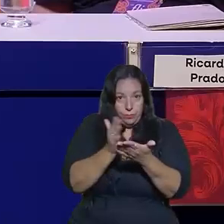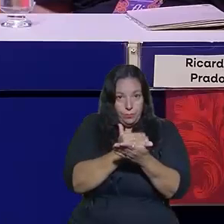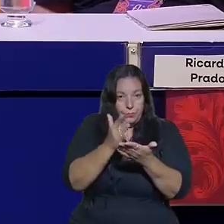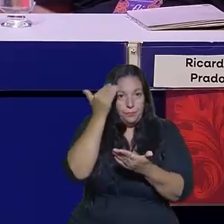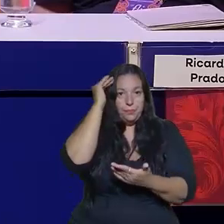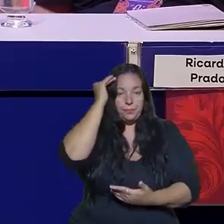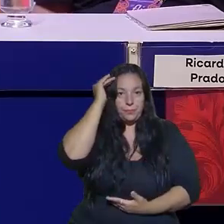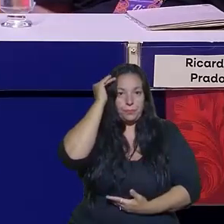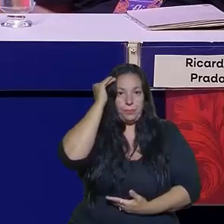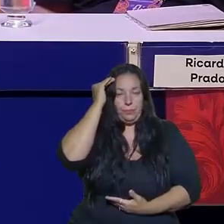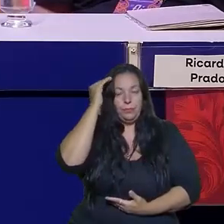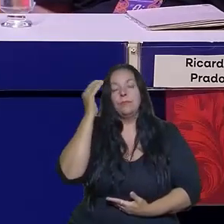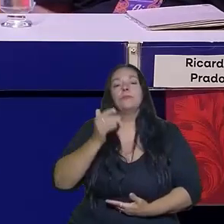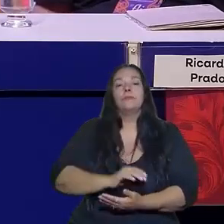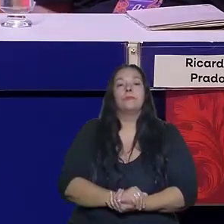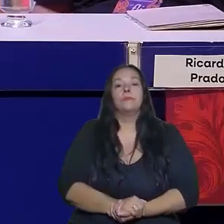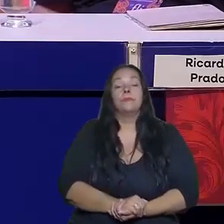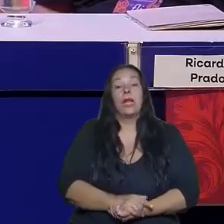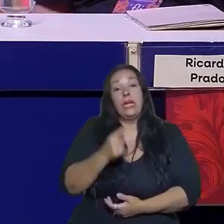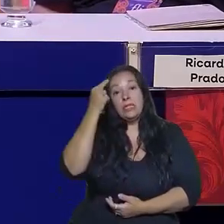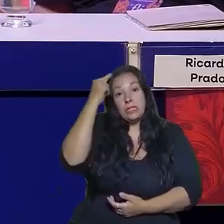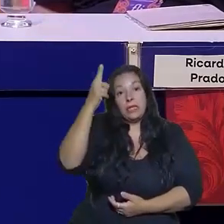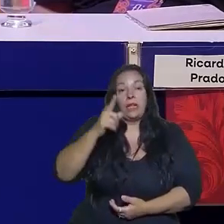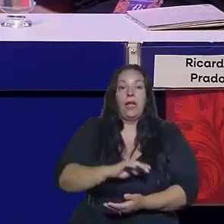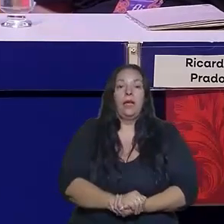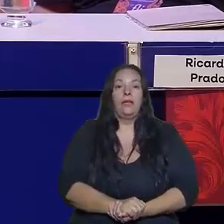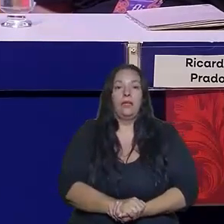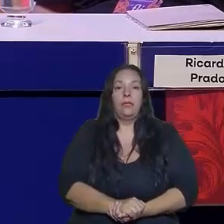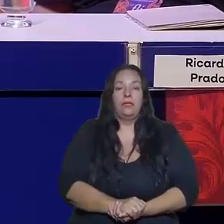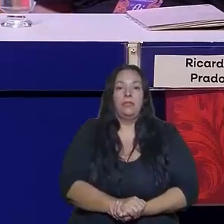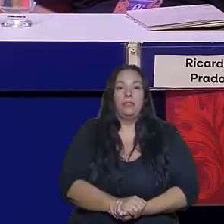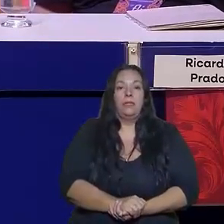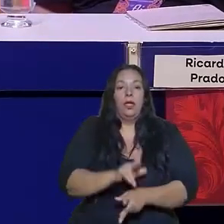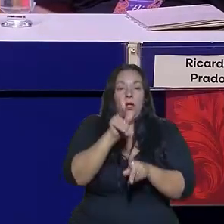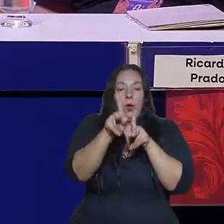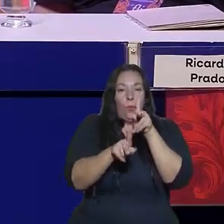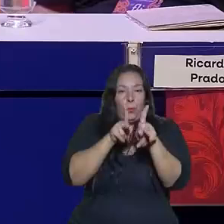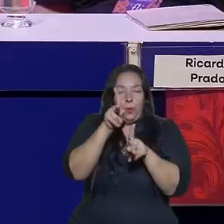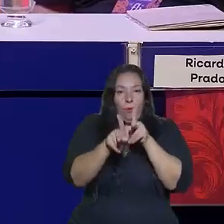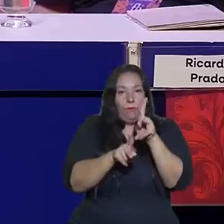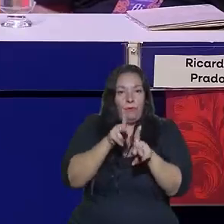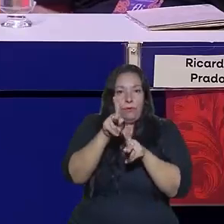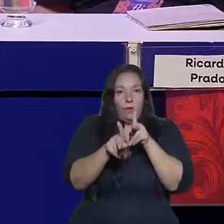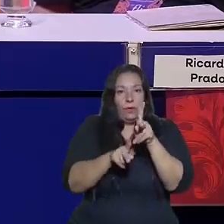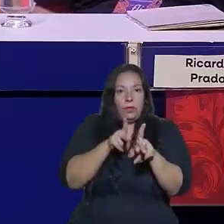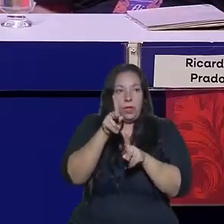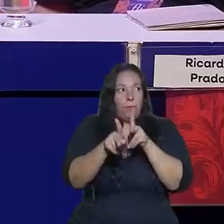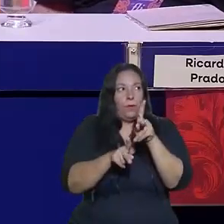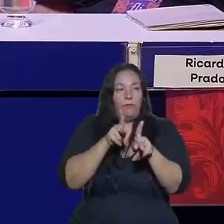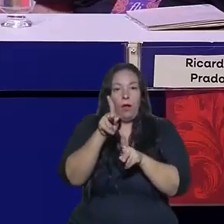eu entendi que talvez essa ideia de atuar como um povo tenha